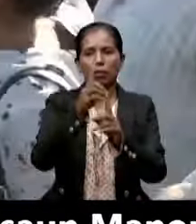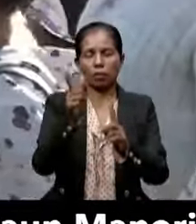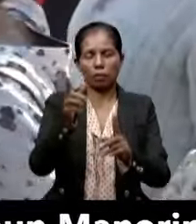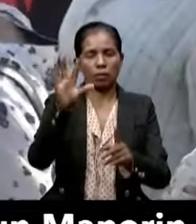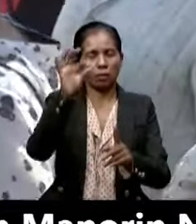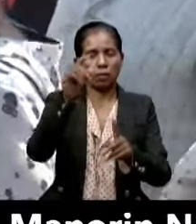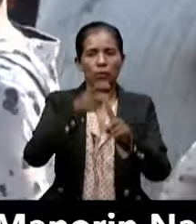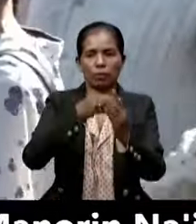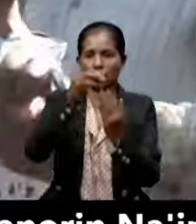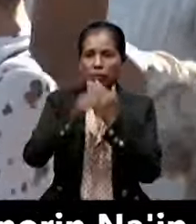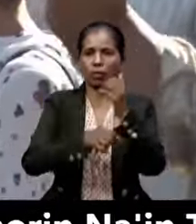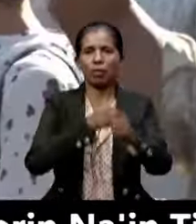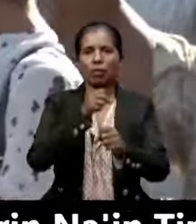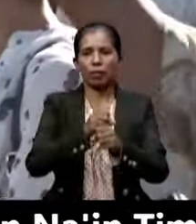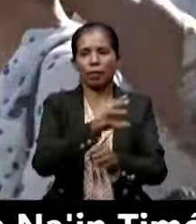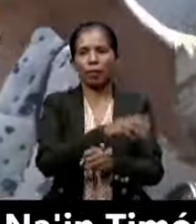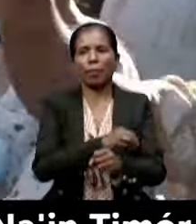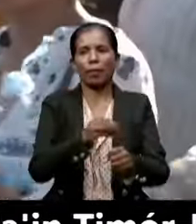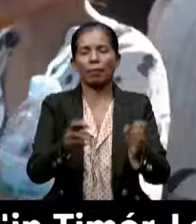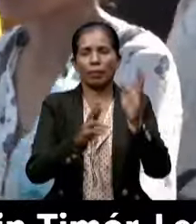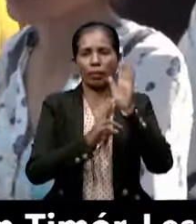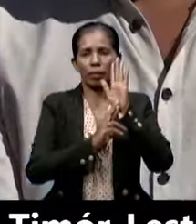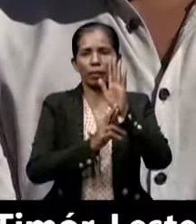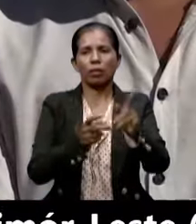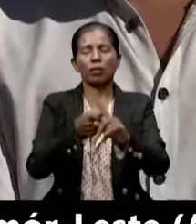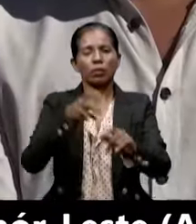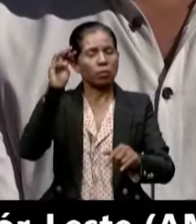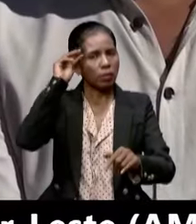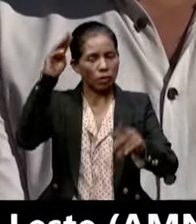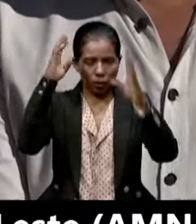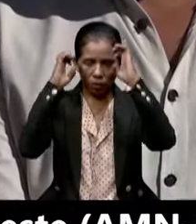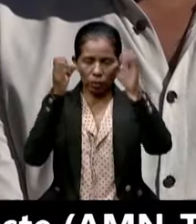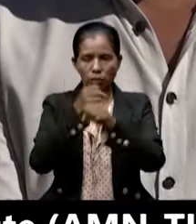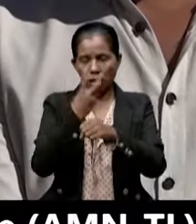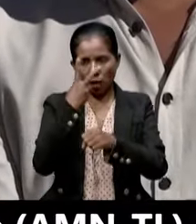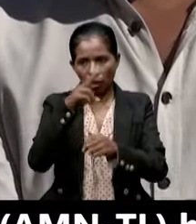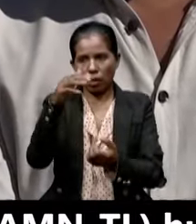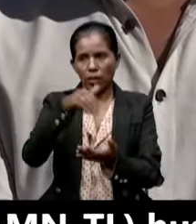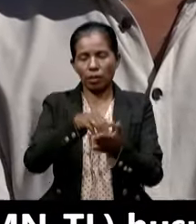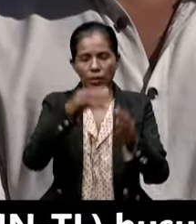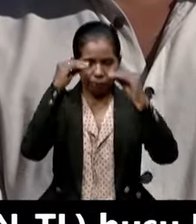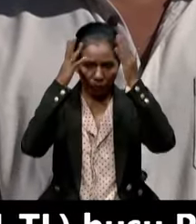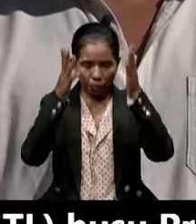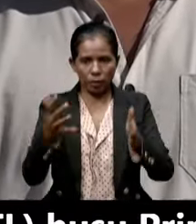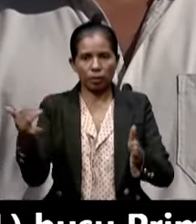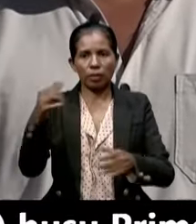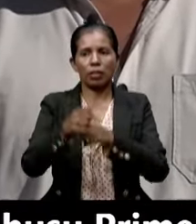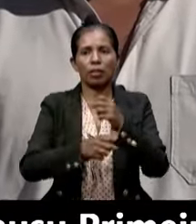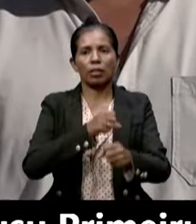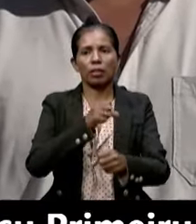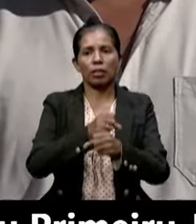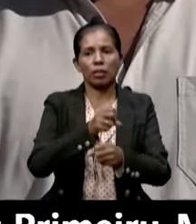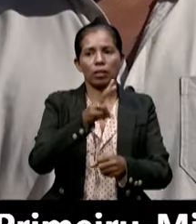fulan mayutinang ne iha nebe resolusaun refere husu ministerio edukasaun atu halo avaliasaun ba profesor kontratado tinang ring lorong